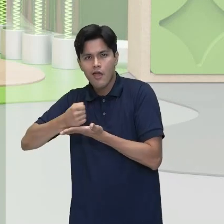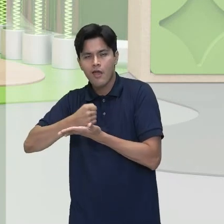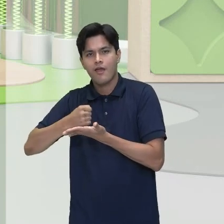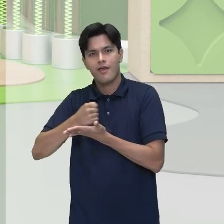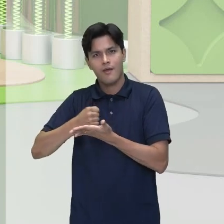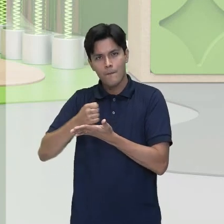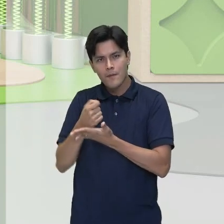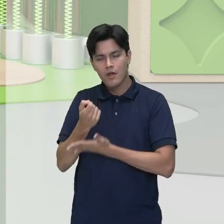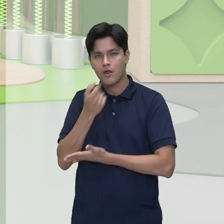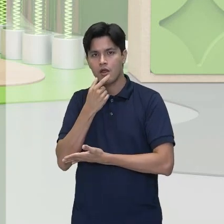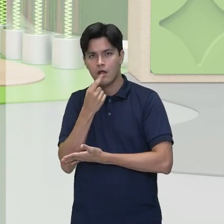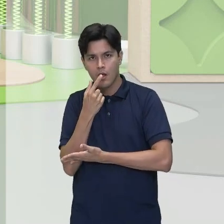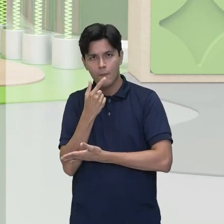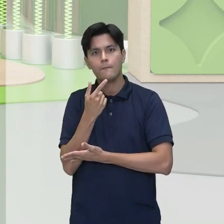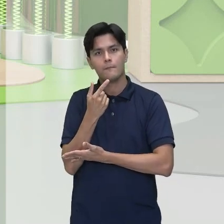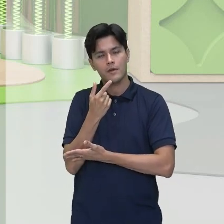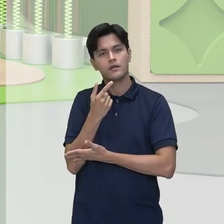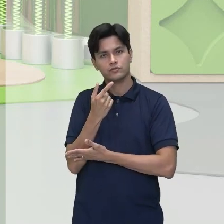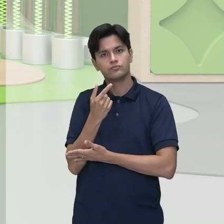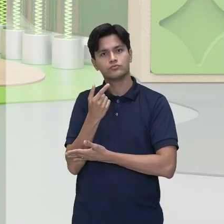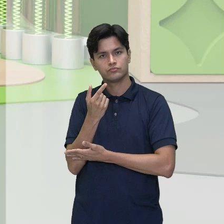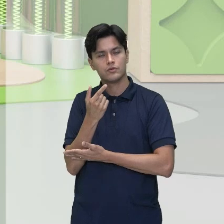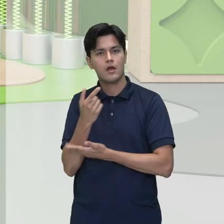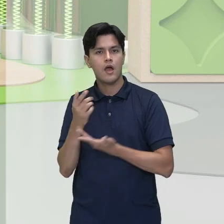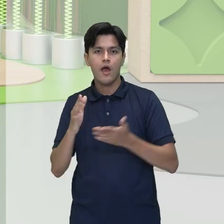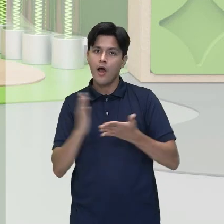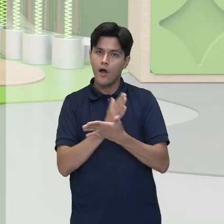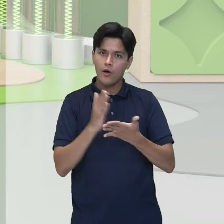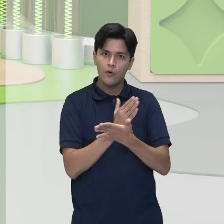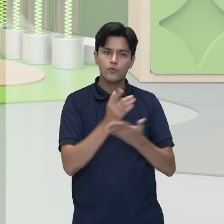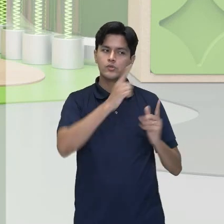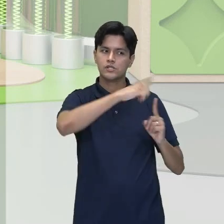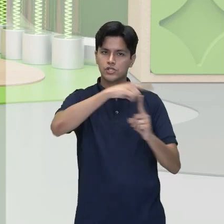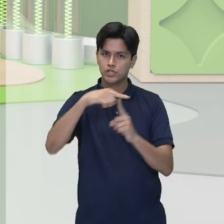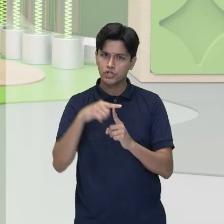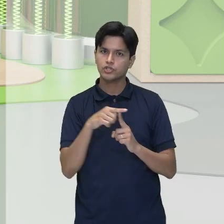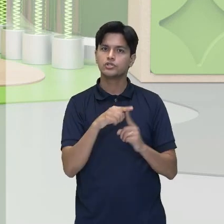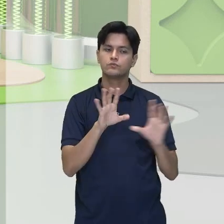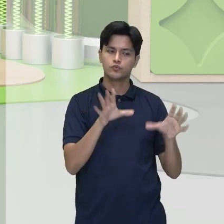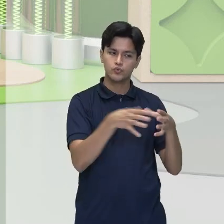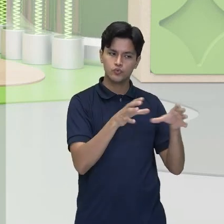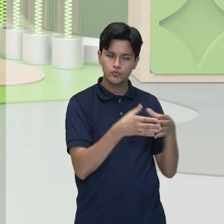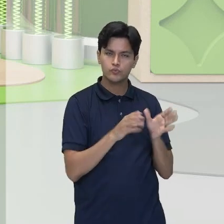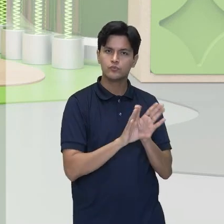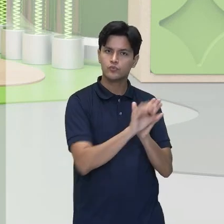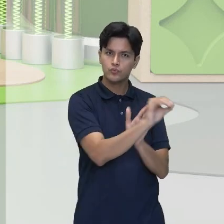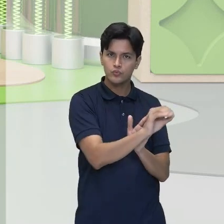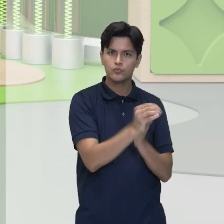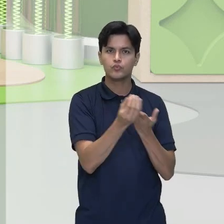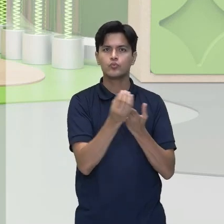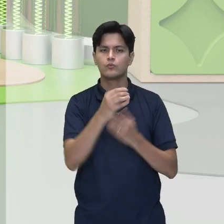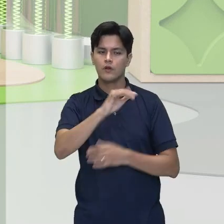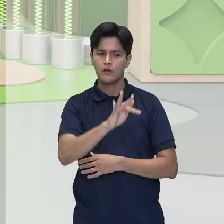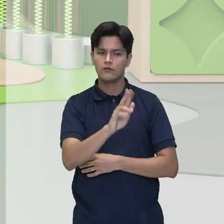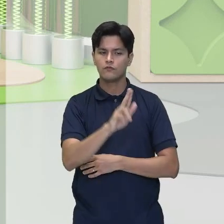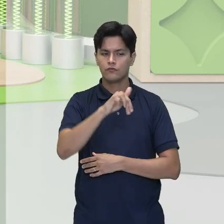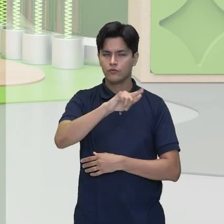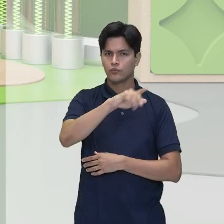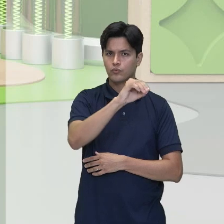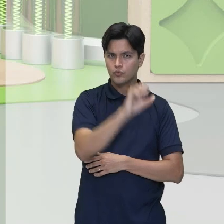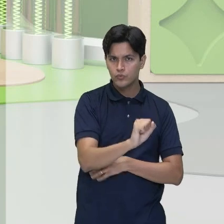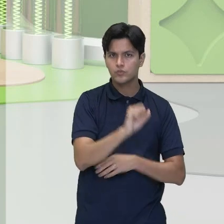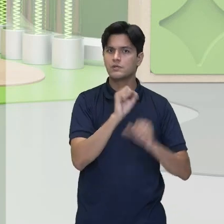causam doenças, alguns deles podem produzir substâncias que são de interesse farmacológico, por